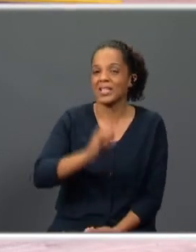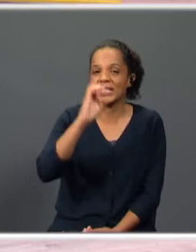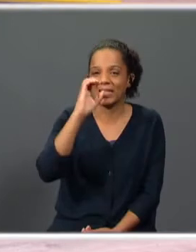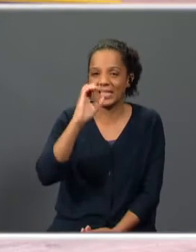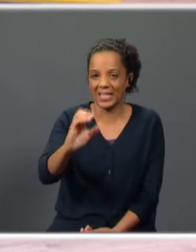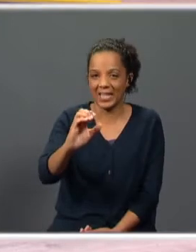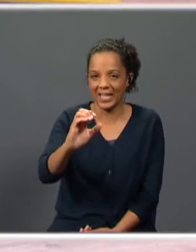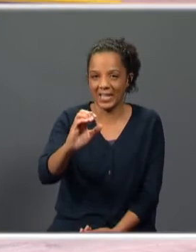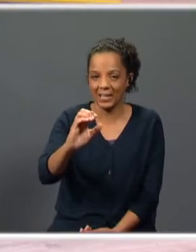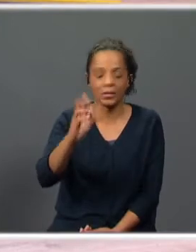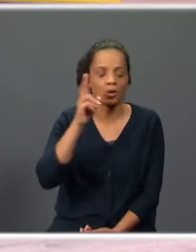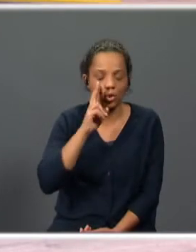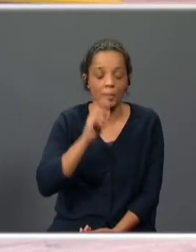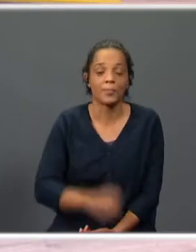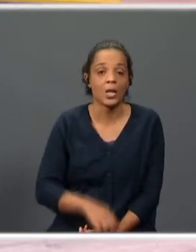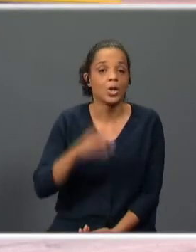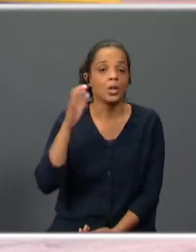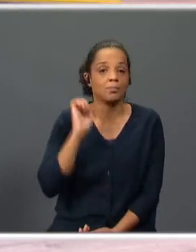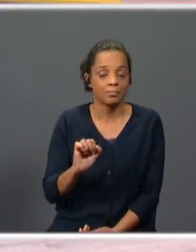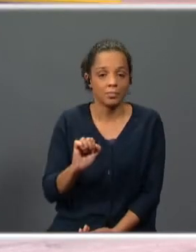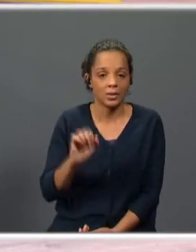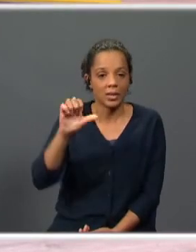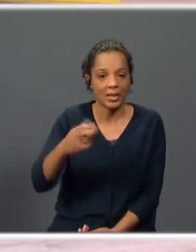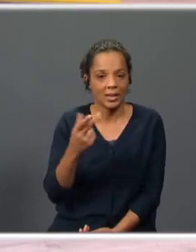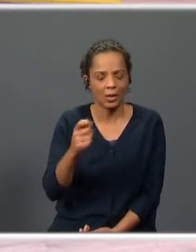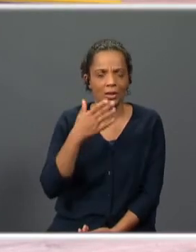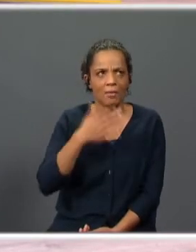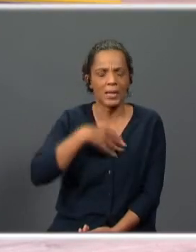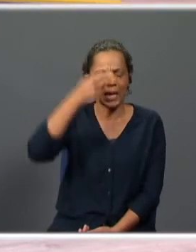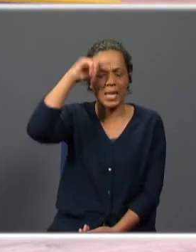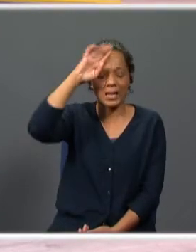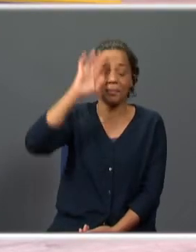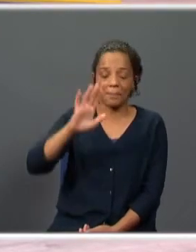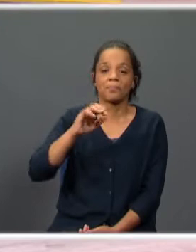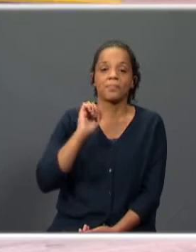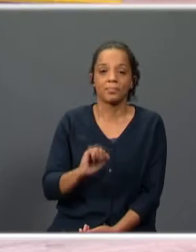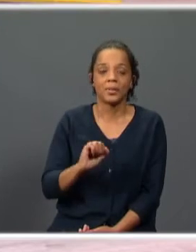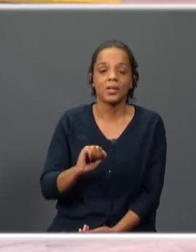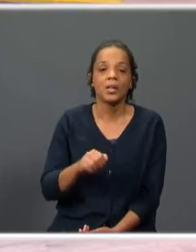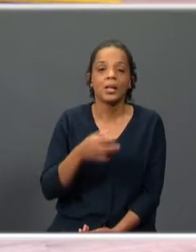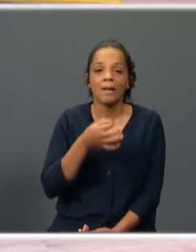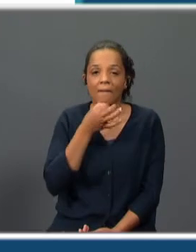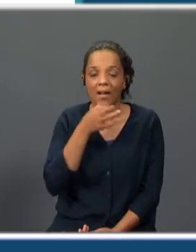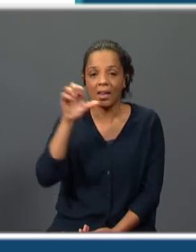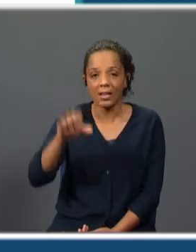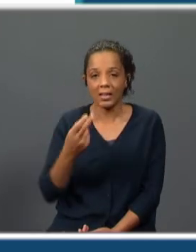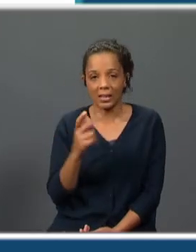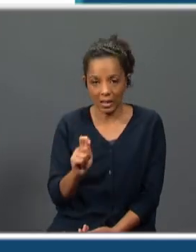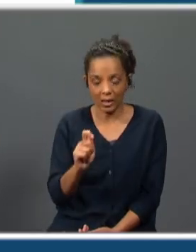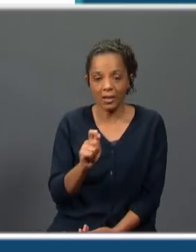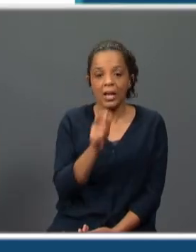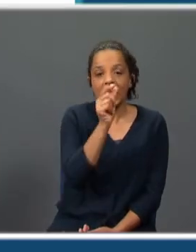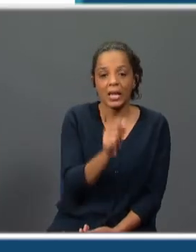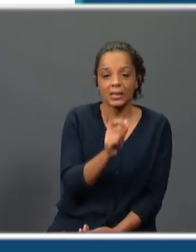letra... o som Q... Ai, que já me estava a enganar. O som Q da letra C. E temos